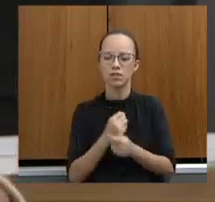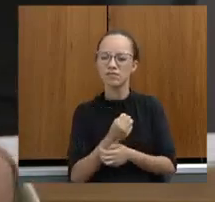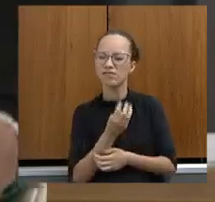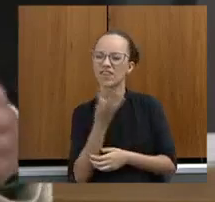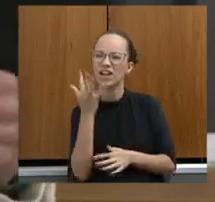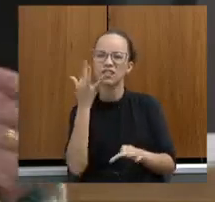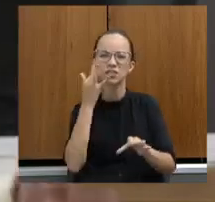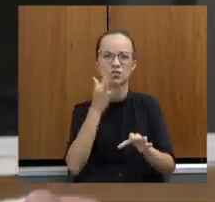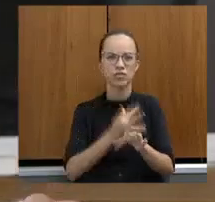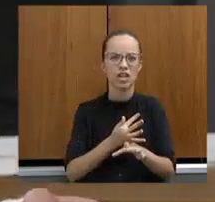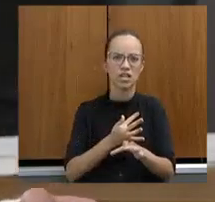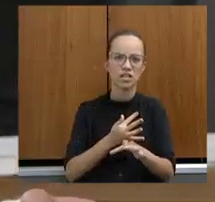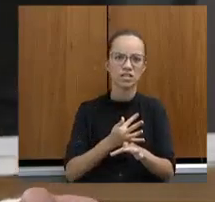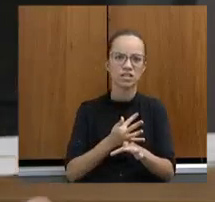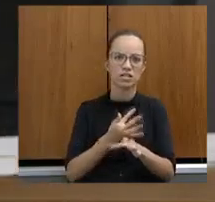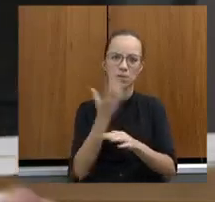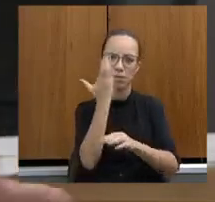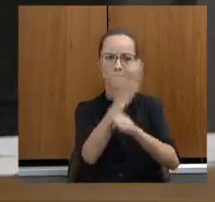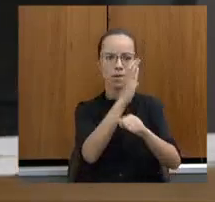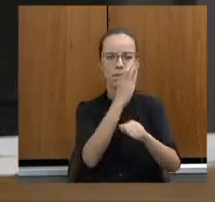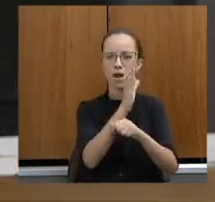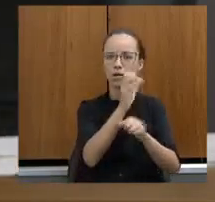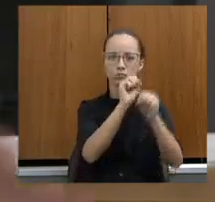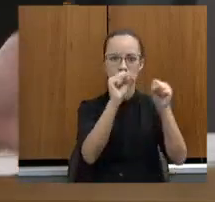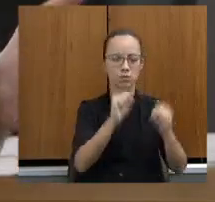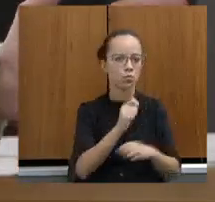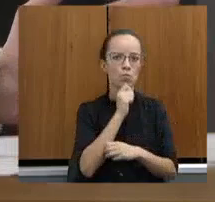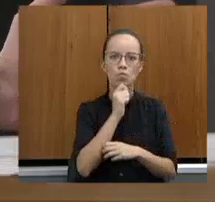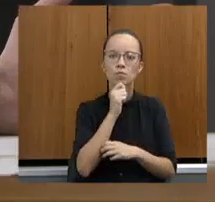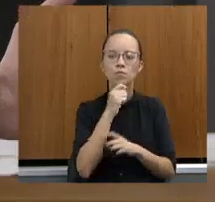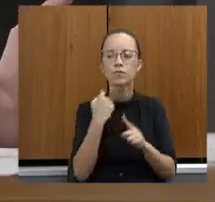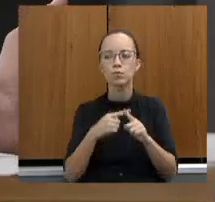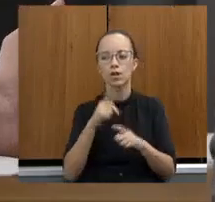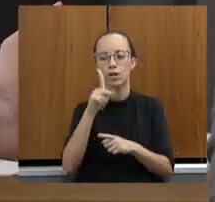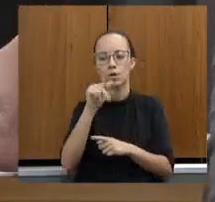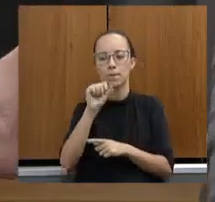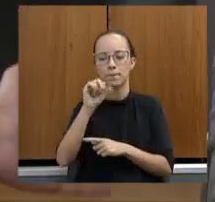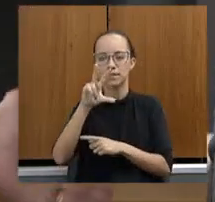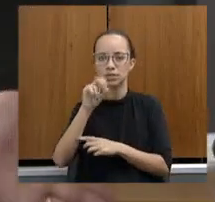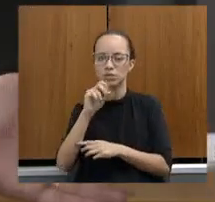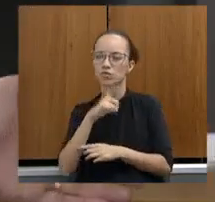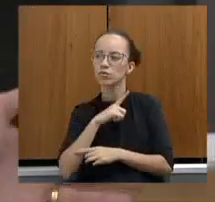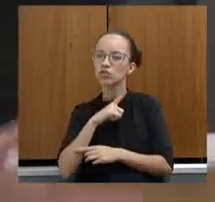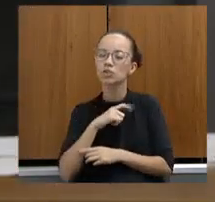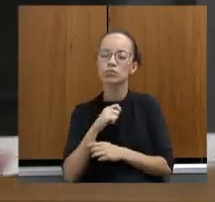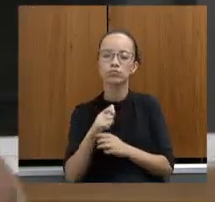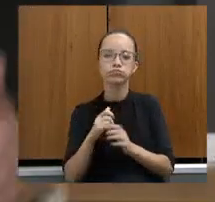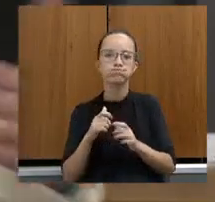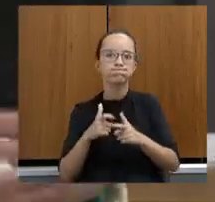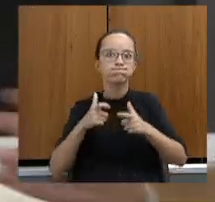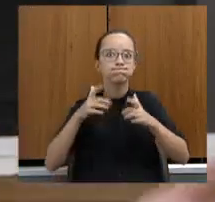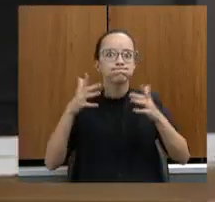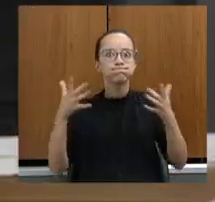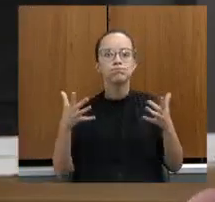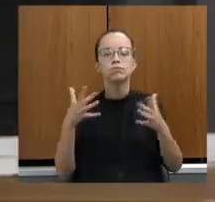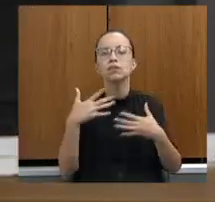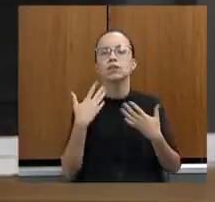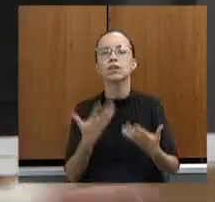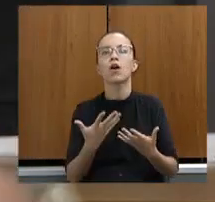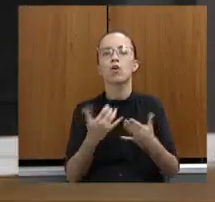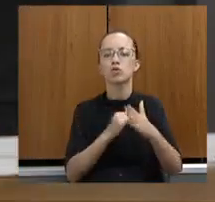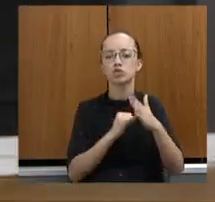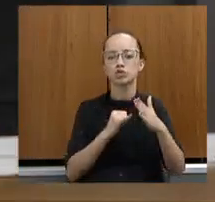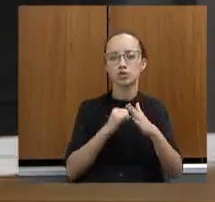férias prêmio não tinham sido lançadas em sistema Porque como havia um passivo muito grande os órgãos priorizaram outros lançamentos